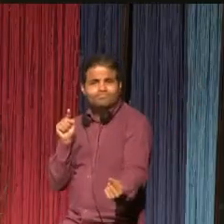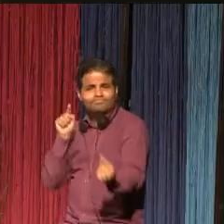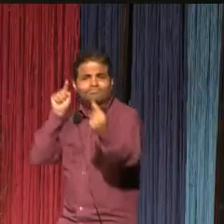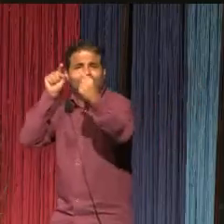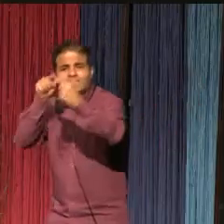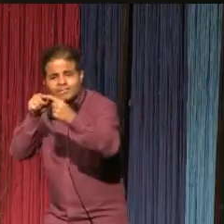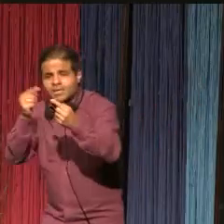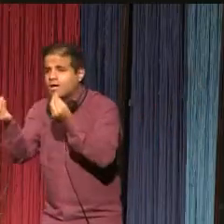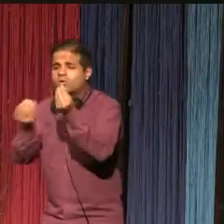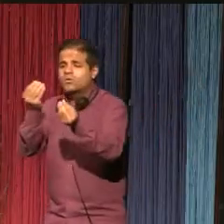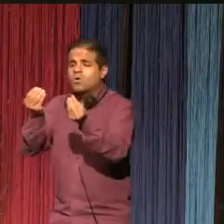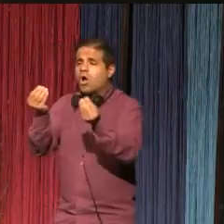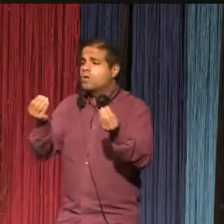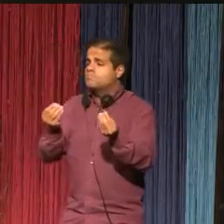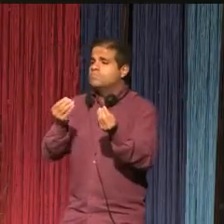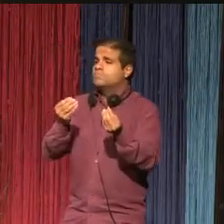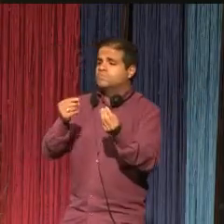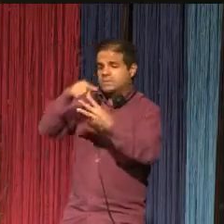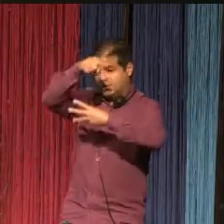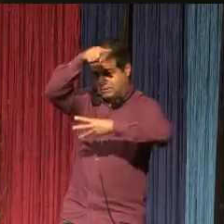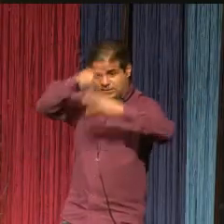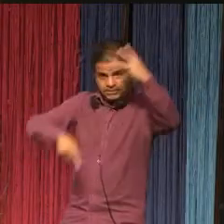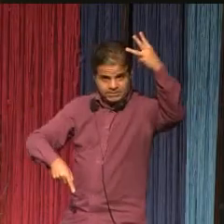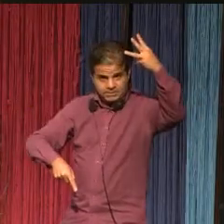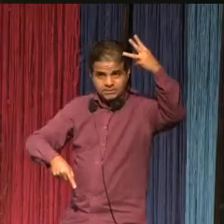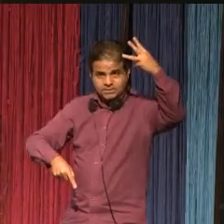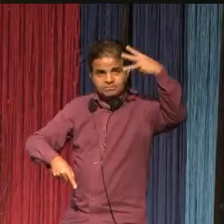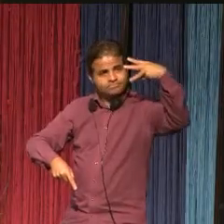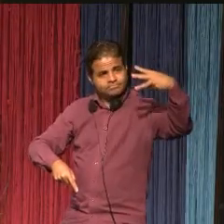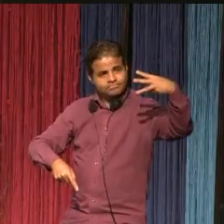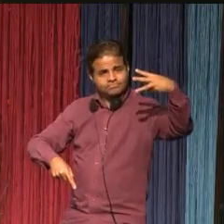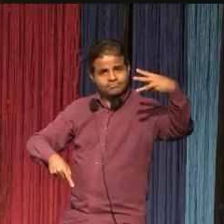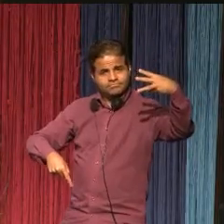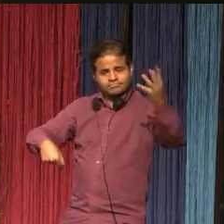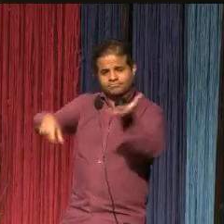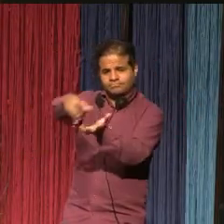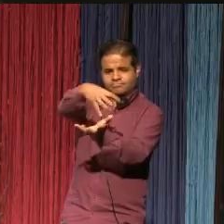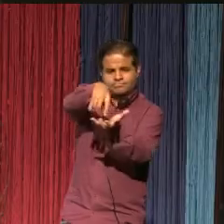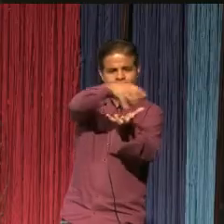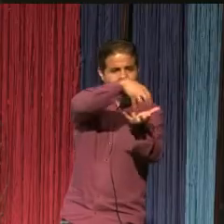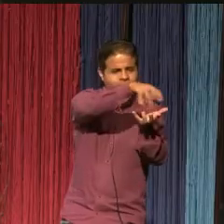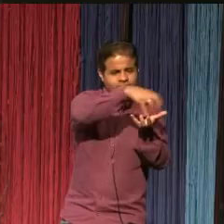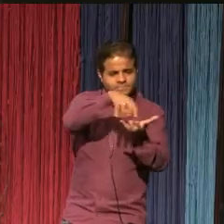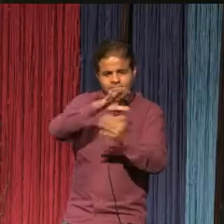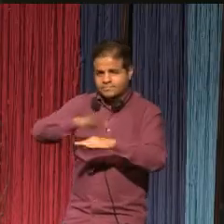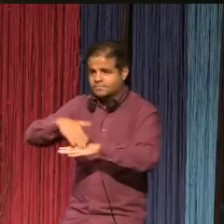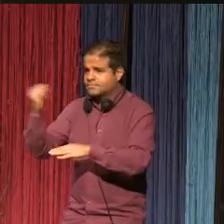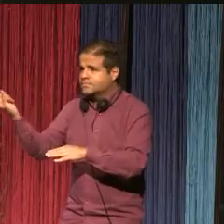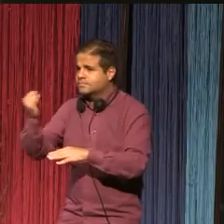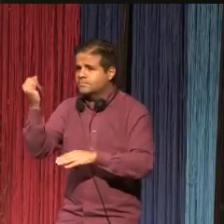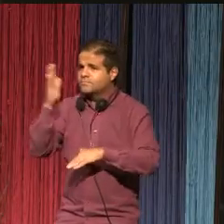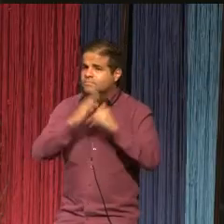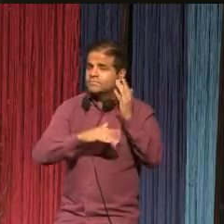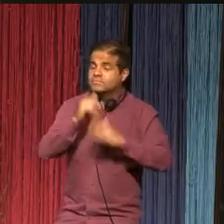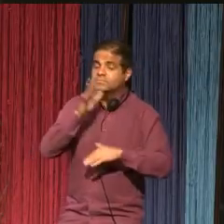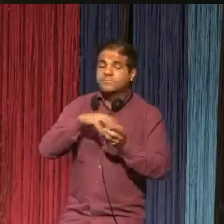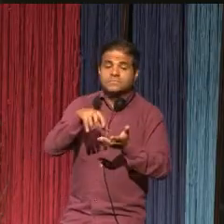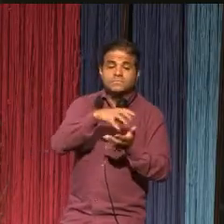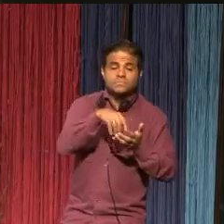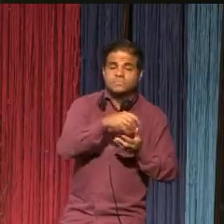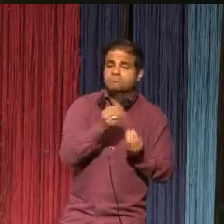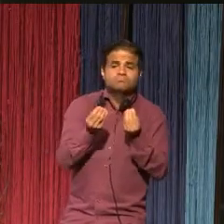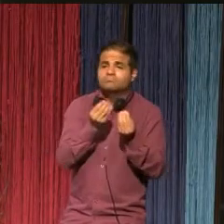aplicar essas três áreas mais importantes da função executiva? Como